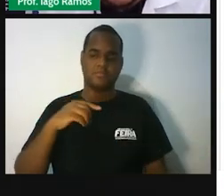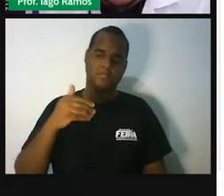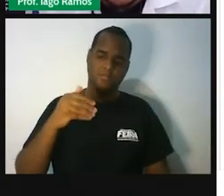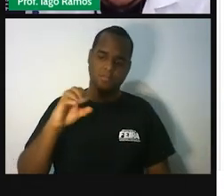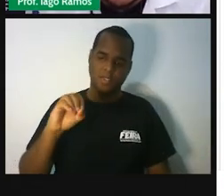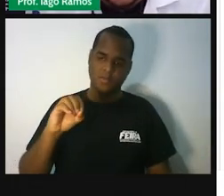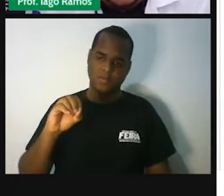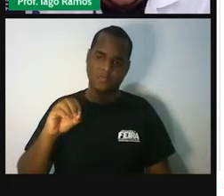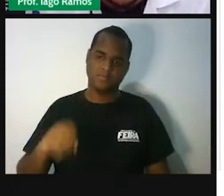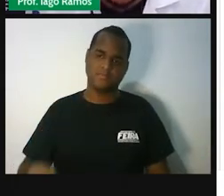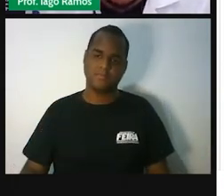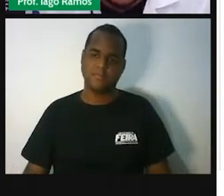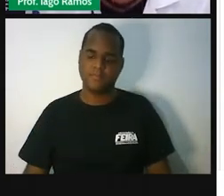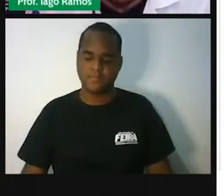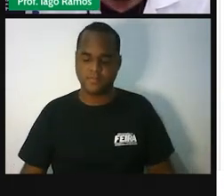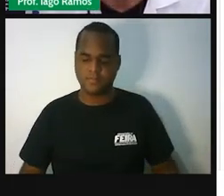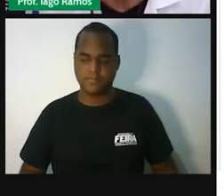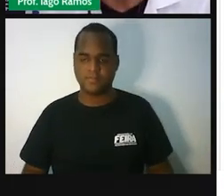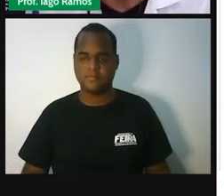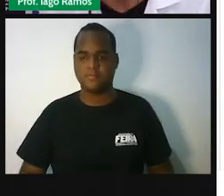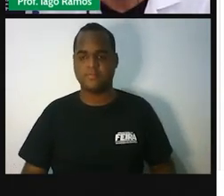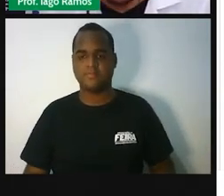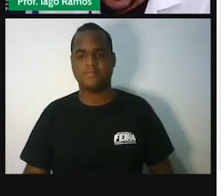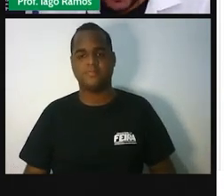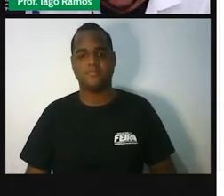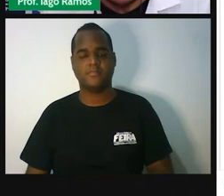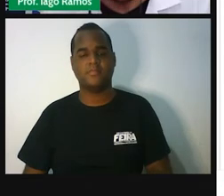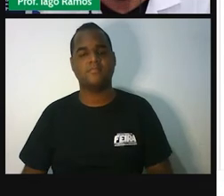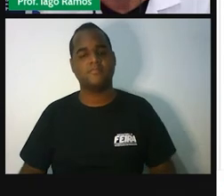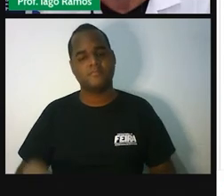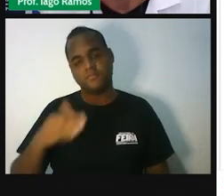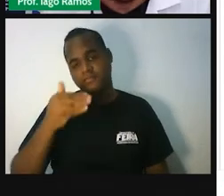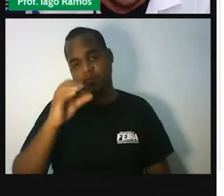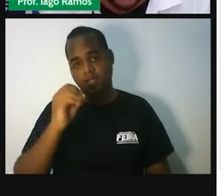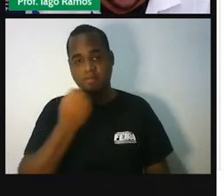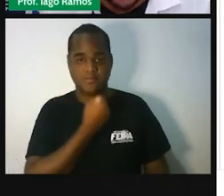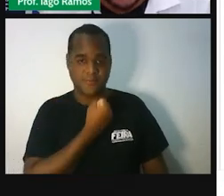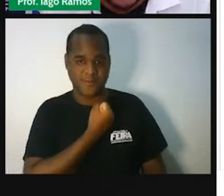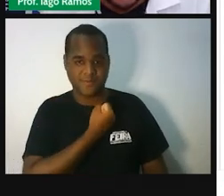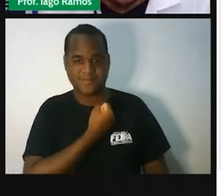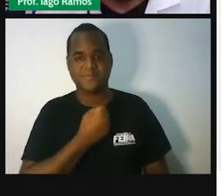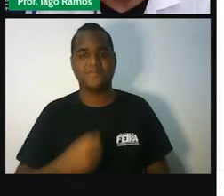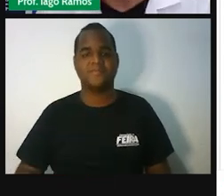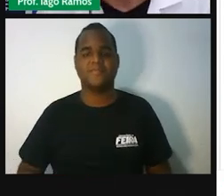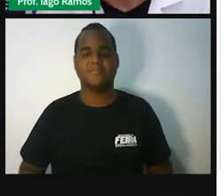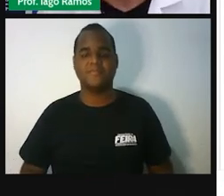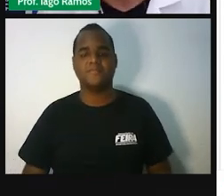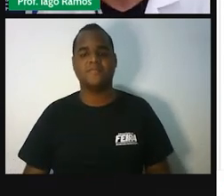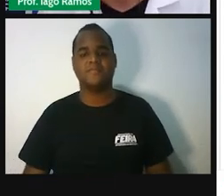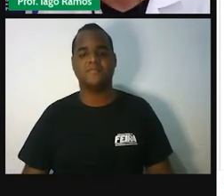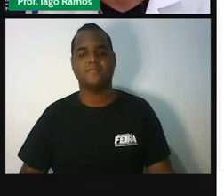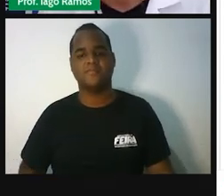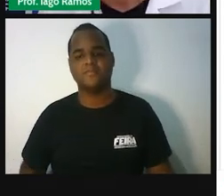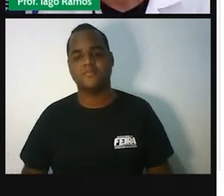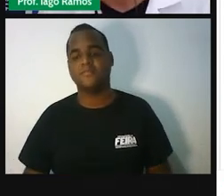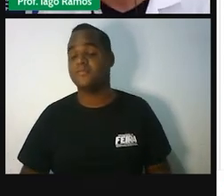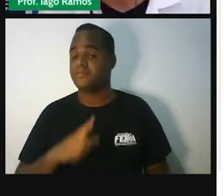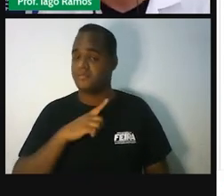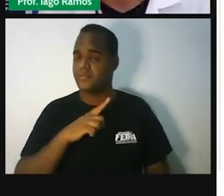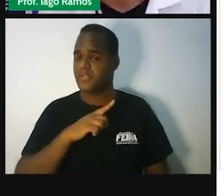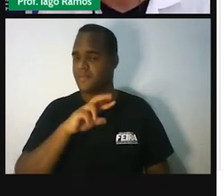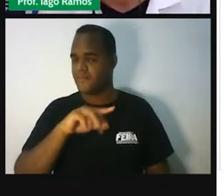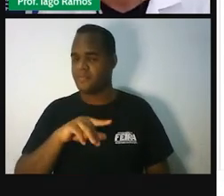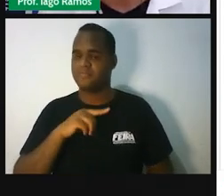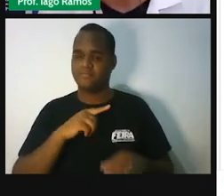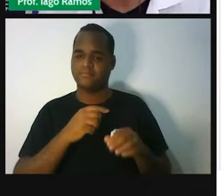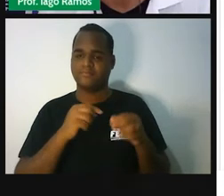10 números, né? 10 números. Mas, na verdade, seria algarismos, mas tudo